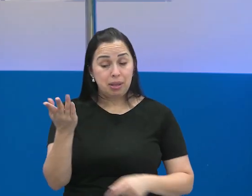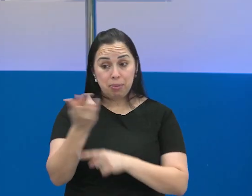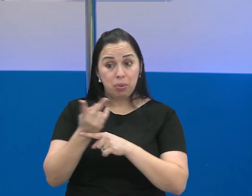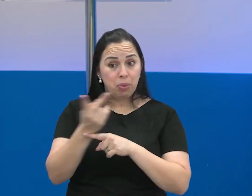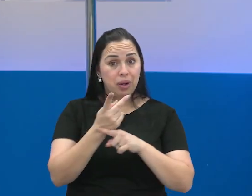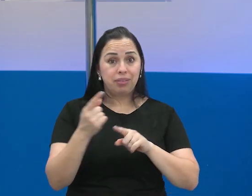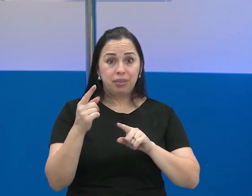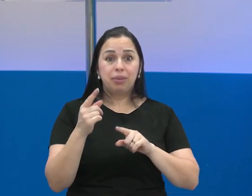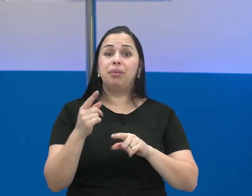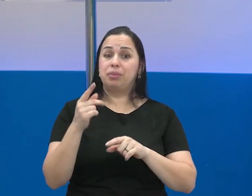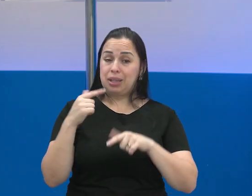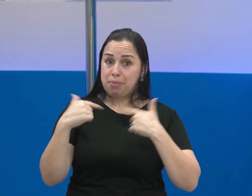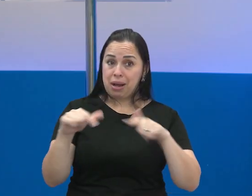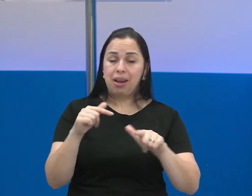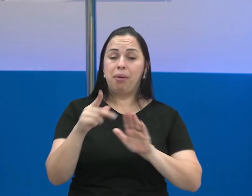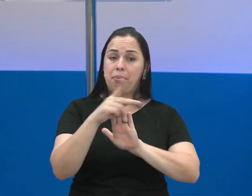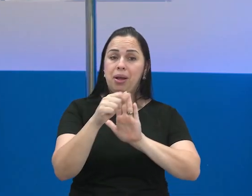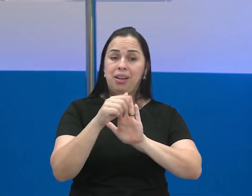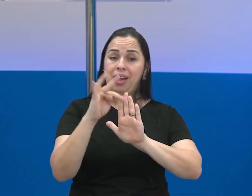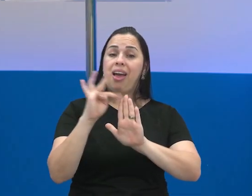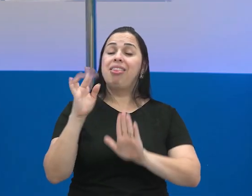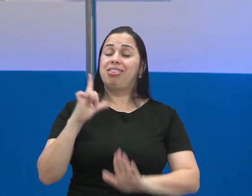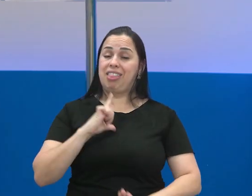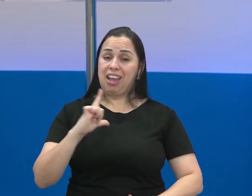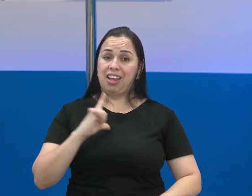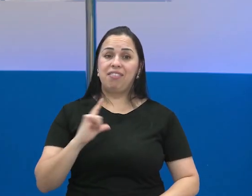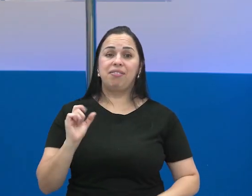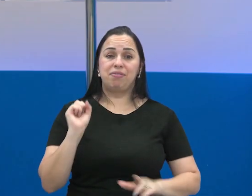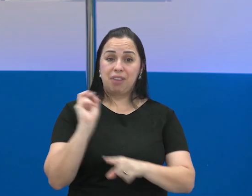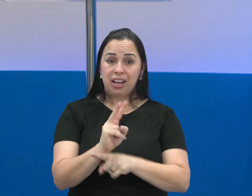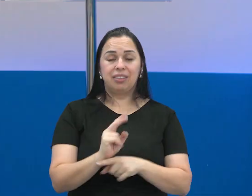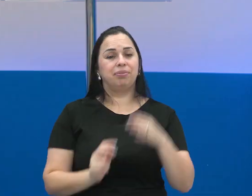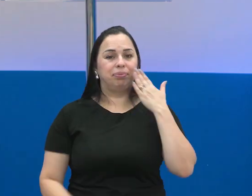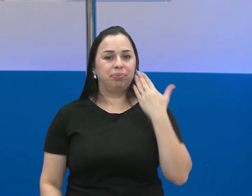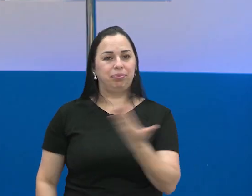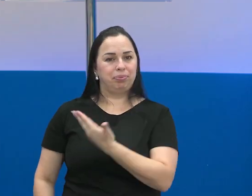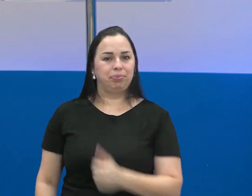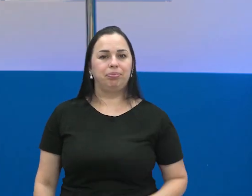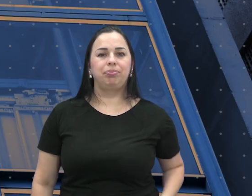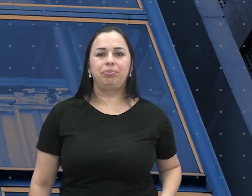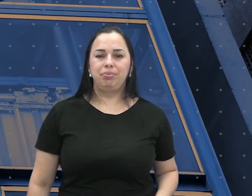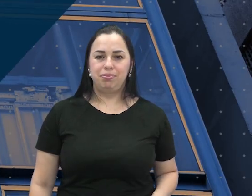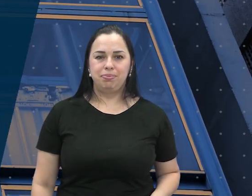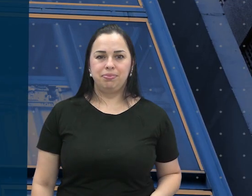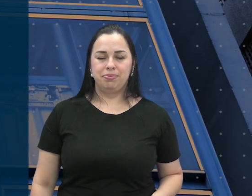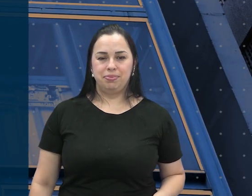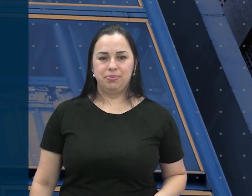de emprego? O PAT tem vagas abertas nesta terça-feira. Vamos dar uma olhadinha.